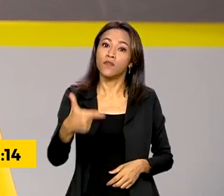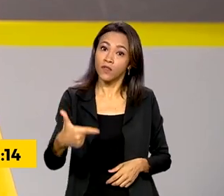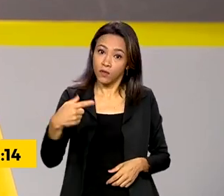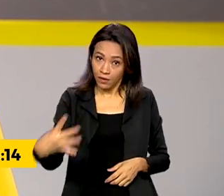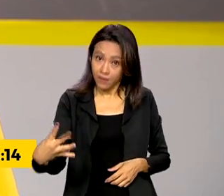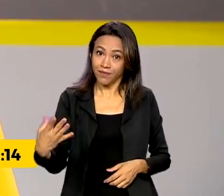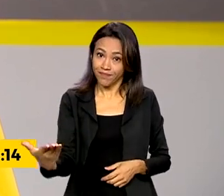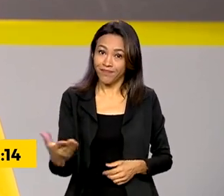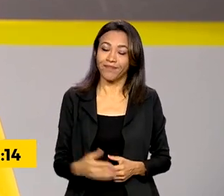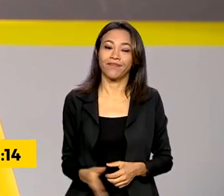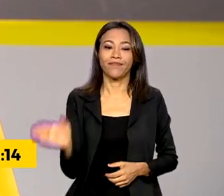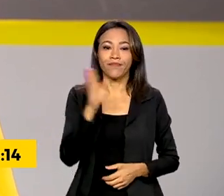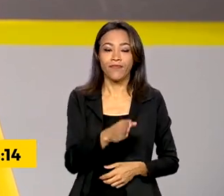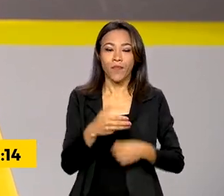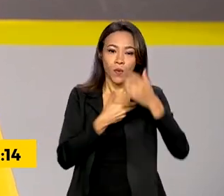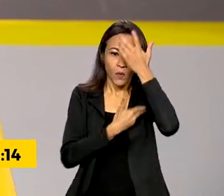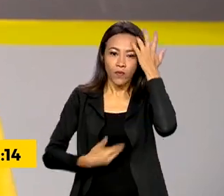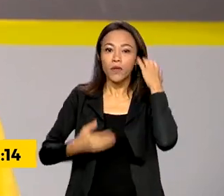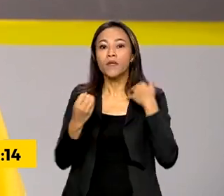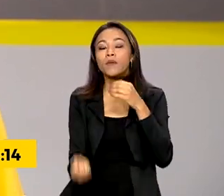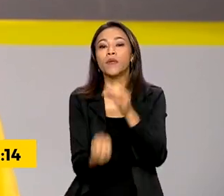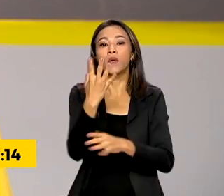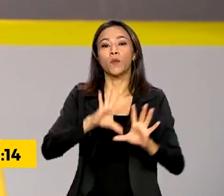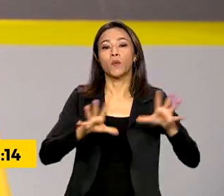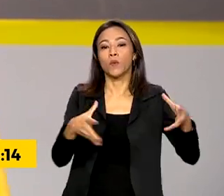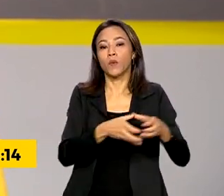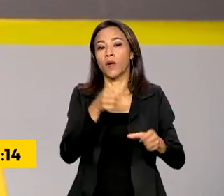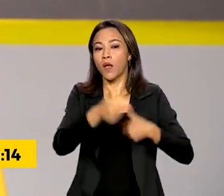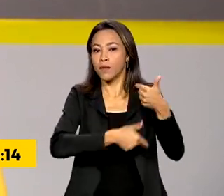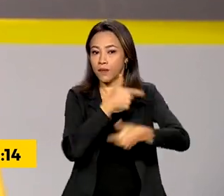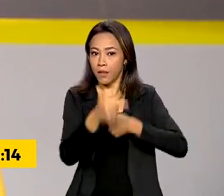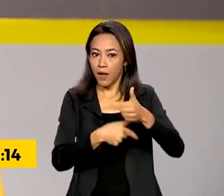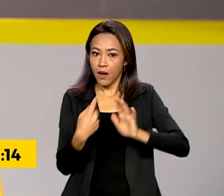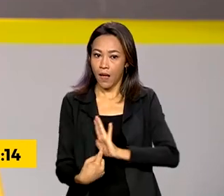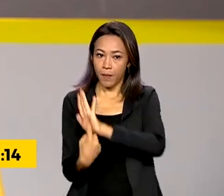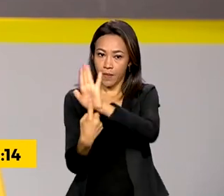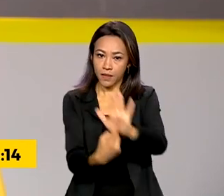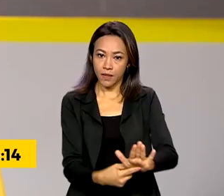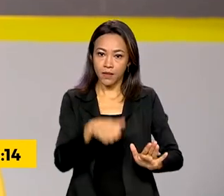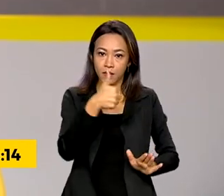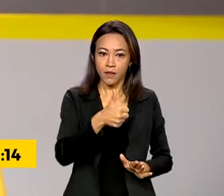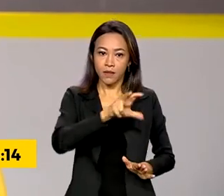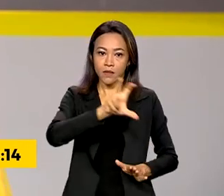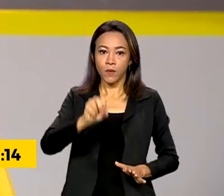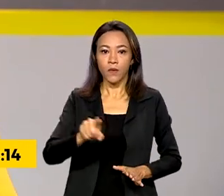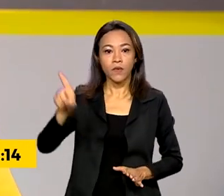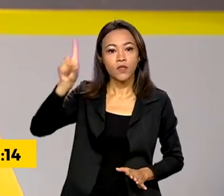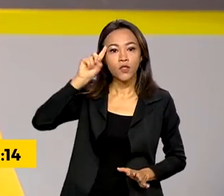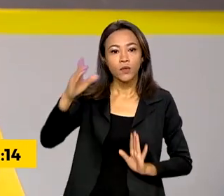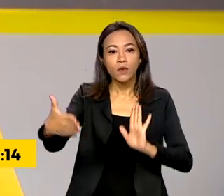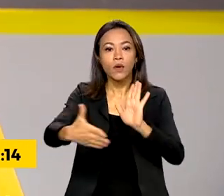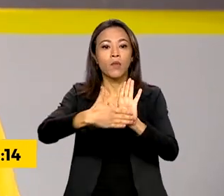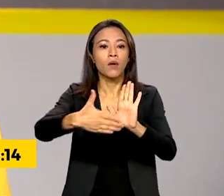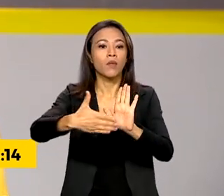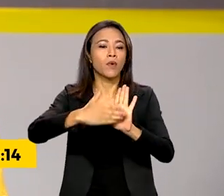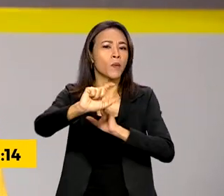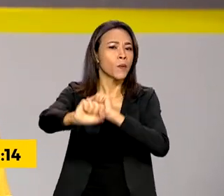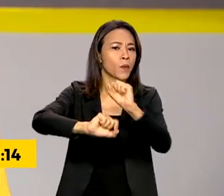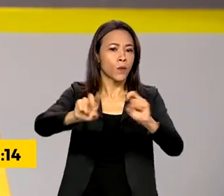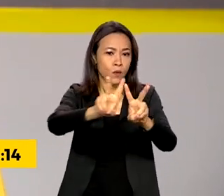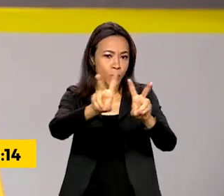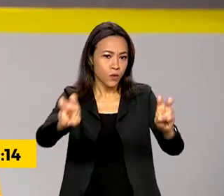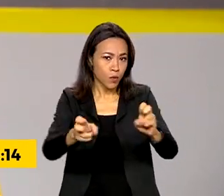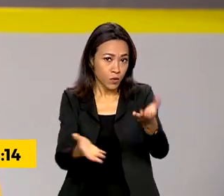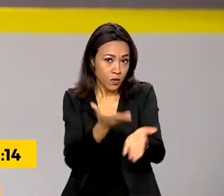O governo criou um grupo de trabalho que deve apresentar em 150 dias uma proposta de regulamentação dos serviços